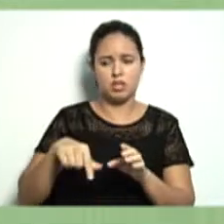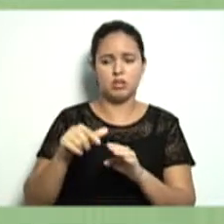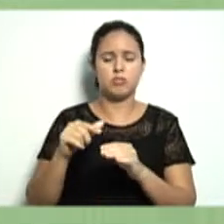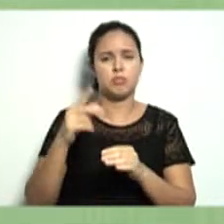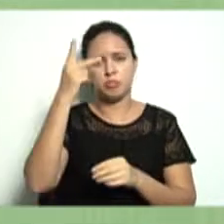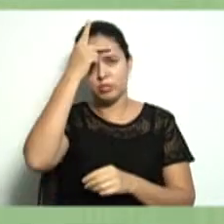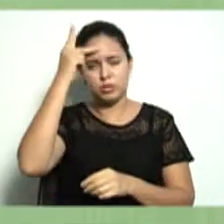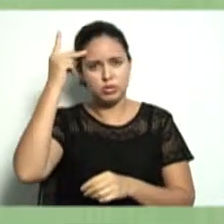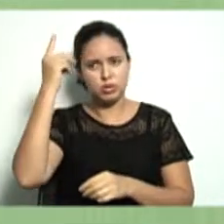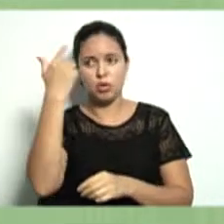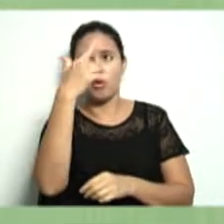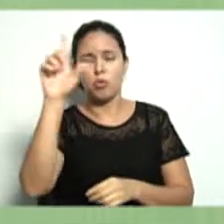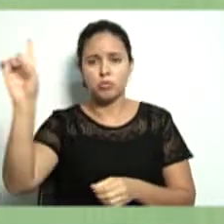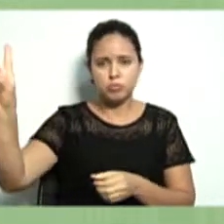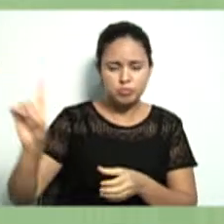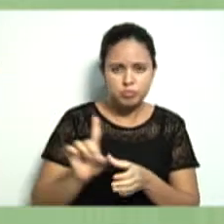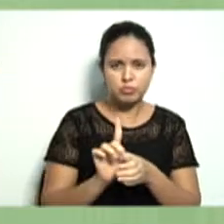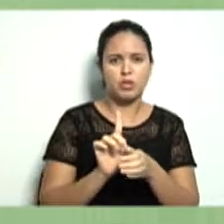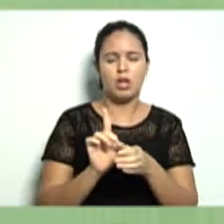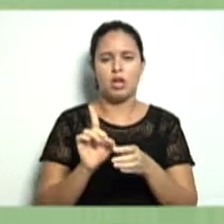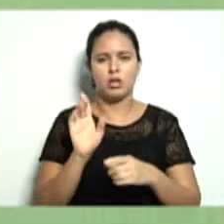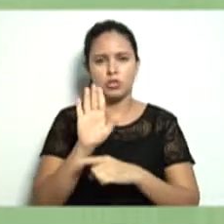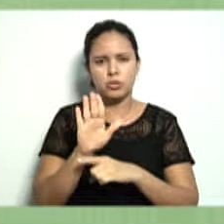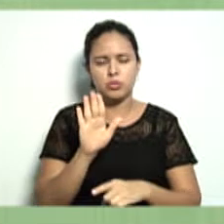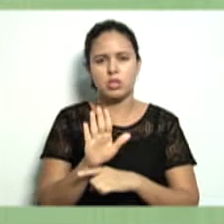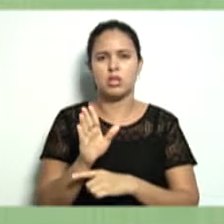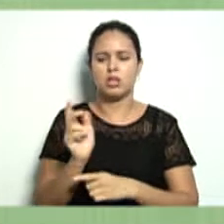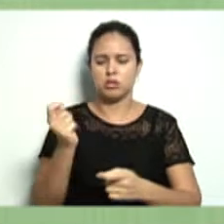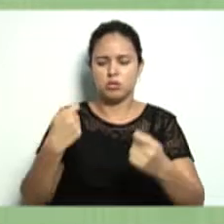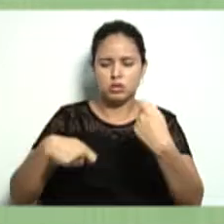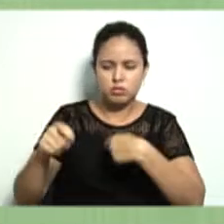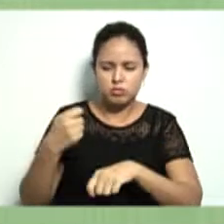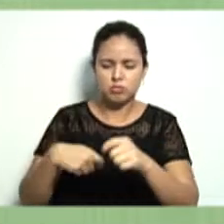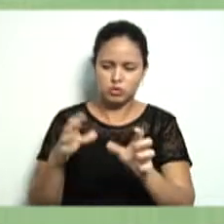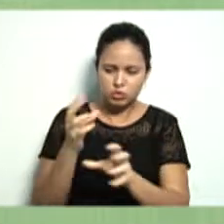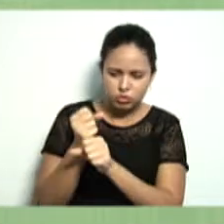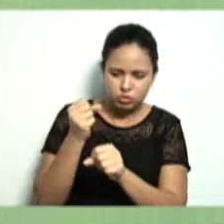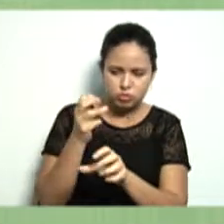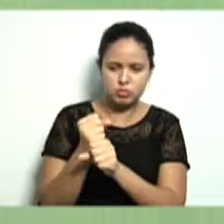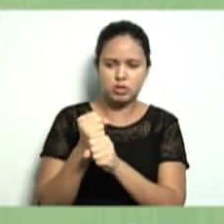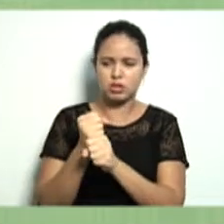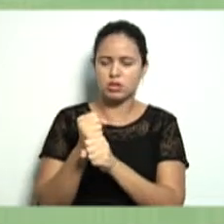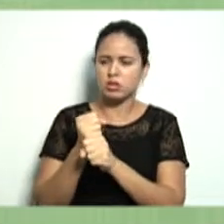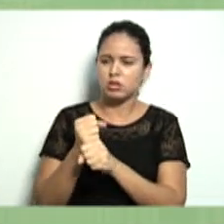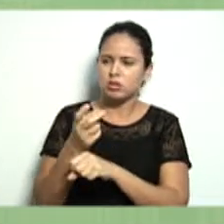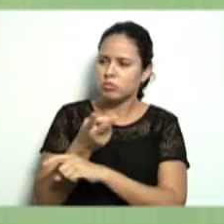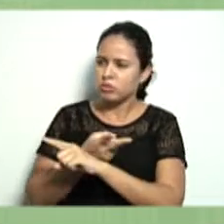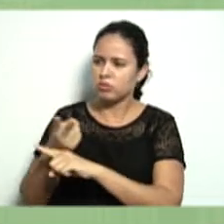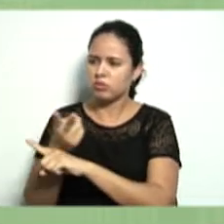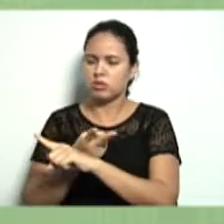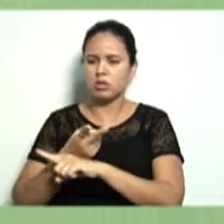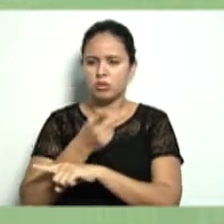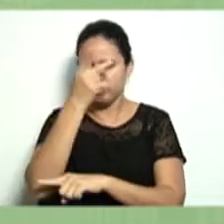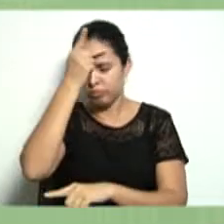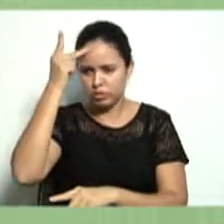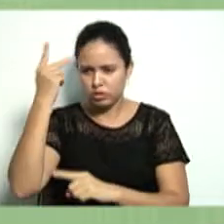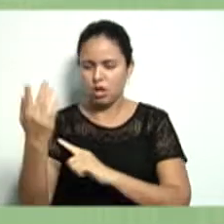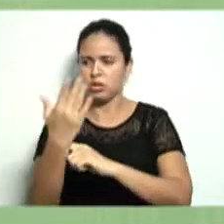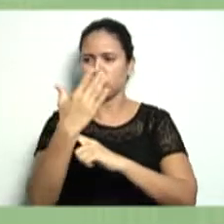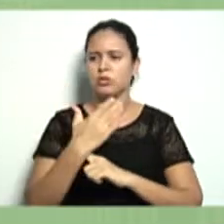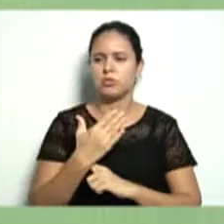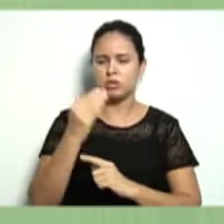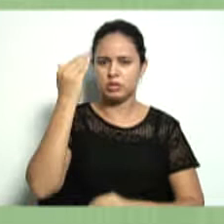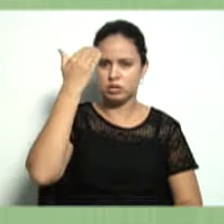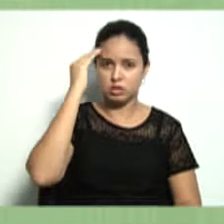o marketing e contabilidade. Buscar o quê? Alguém que consiga te ajudar a